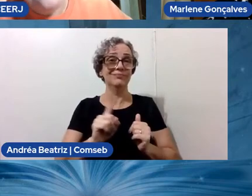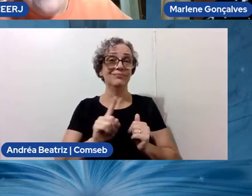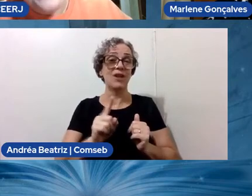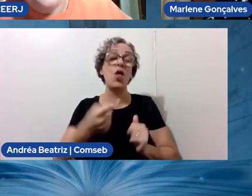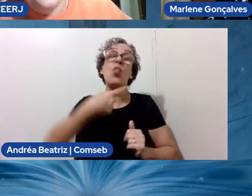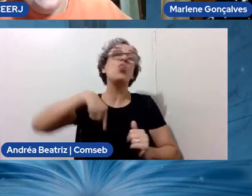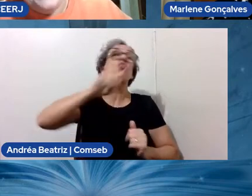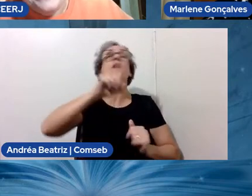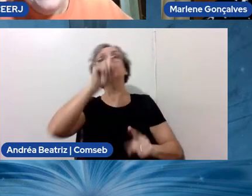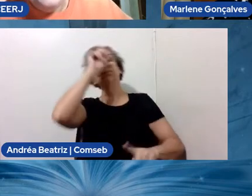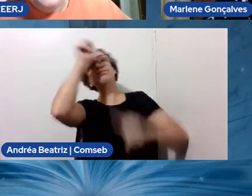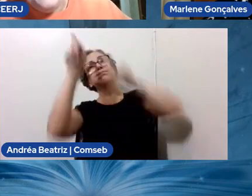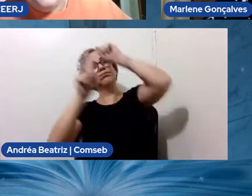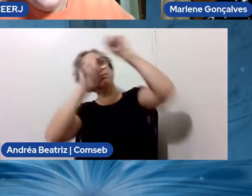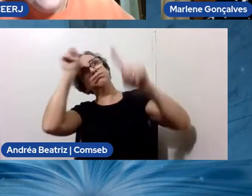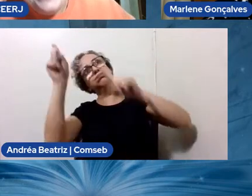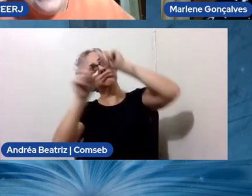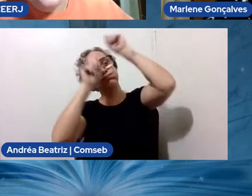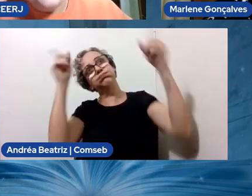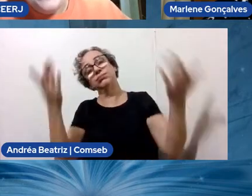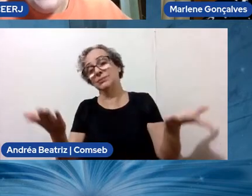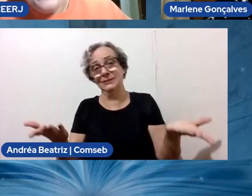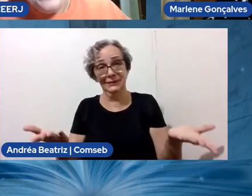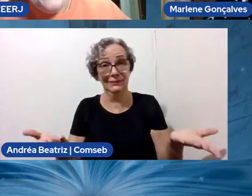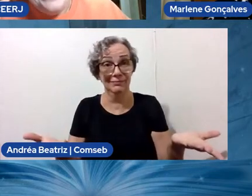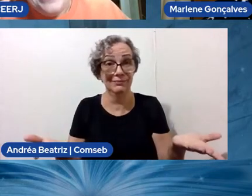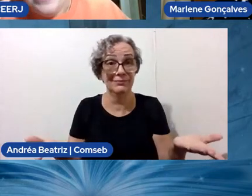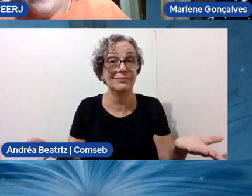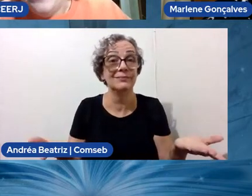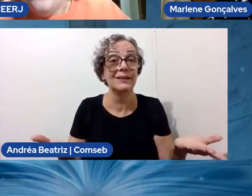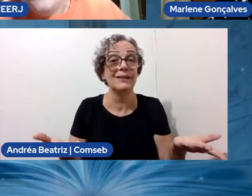chute feio, né? Então, nós estamos